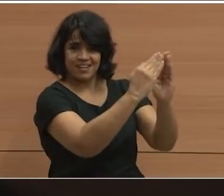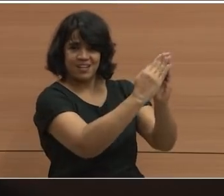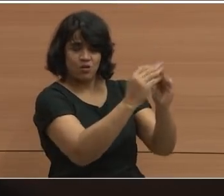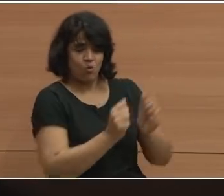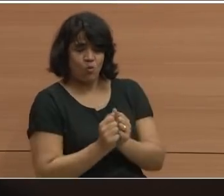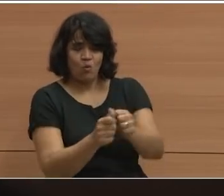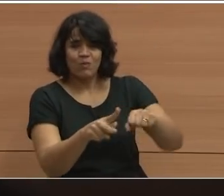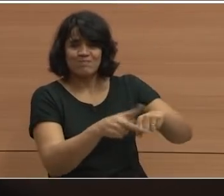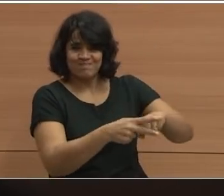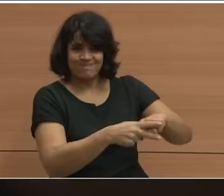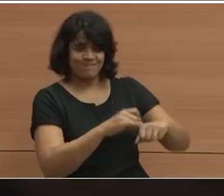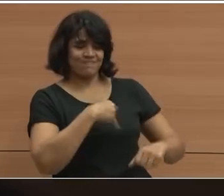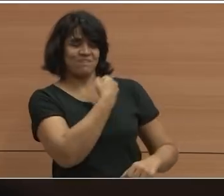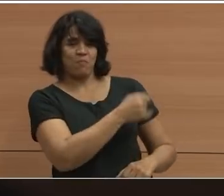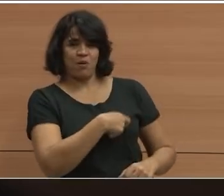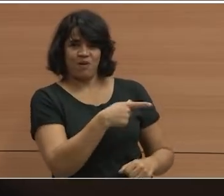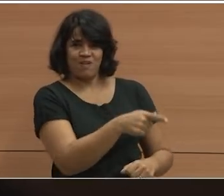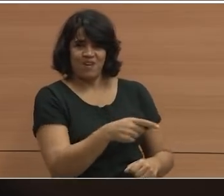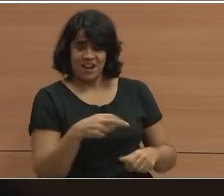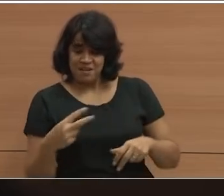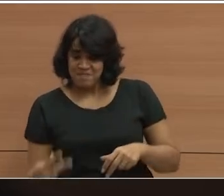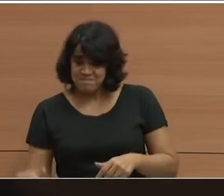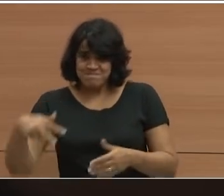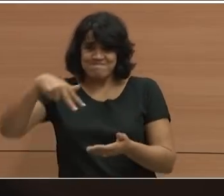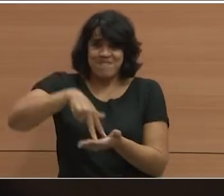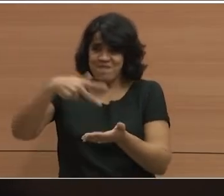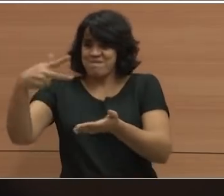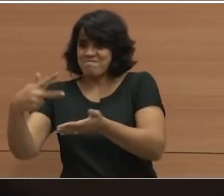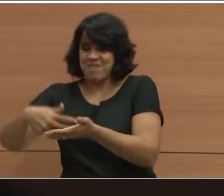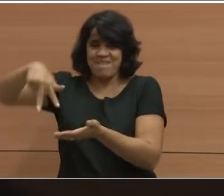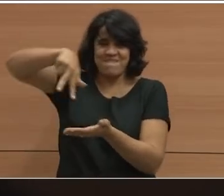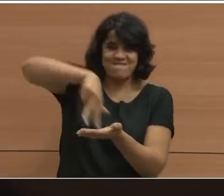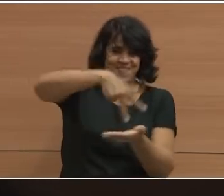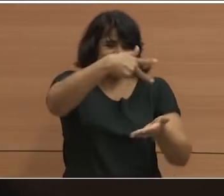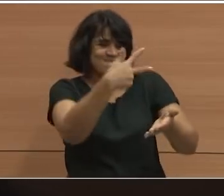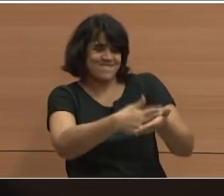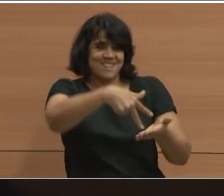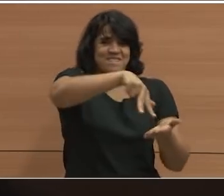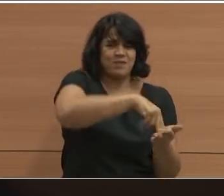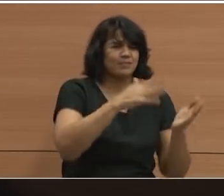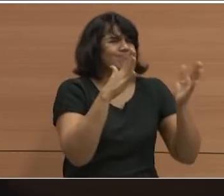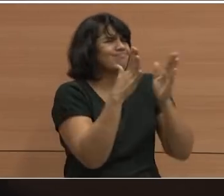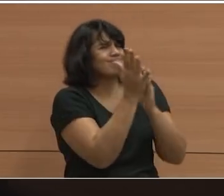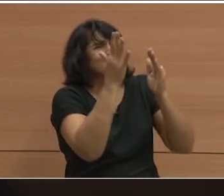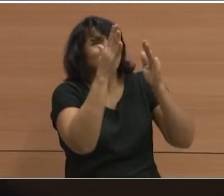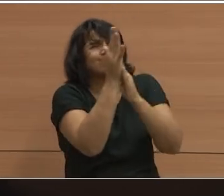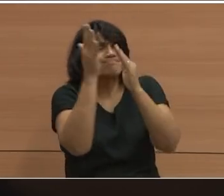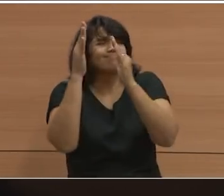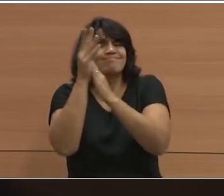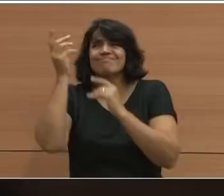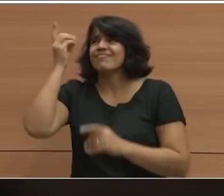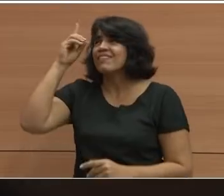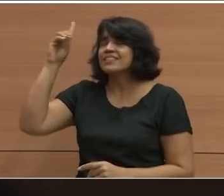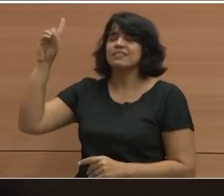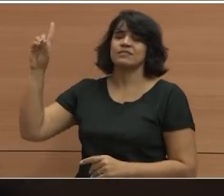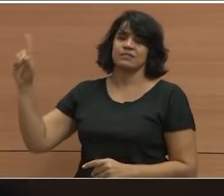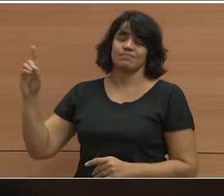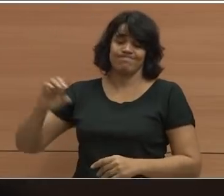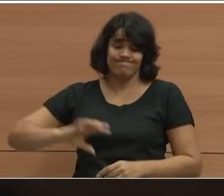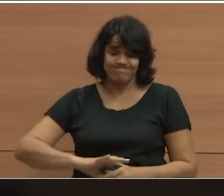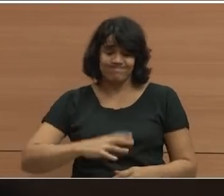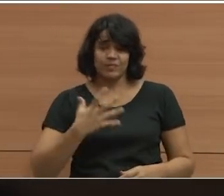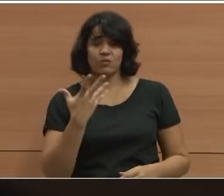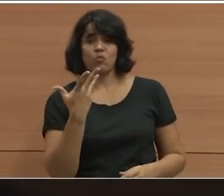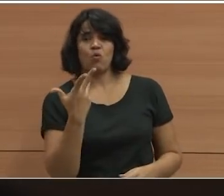a Deus. Ó Senhor Jesus! E que isso aconteceu e viu